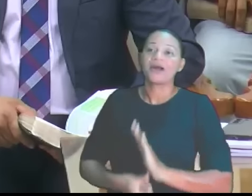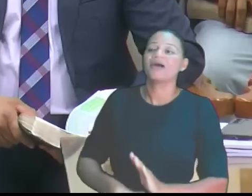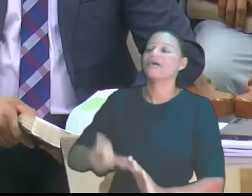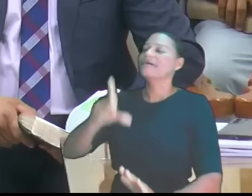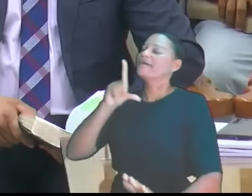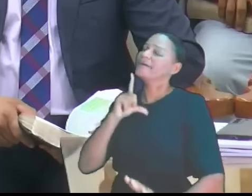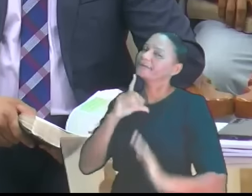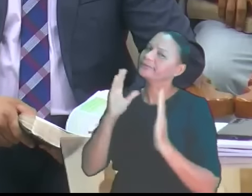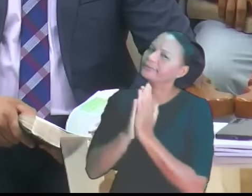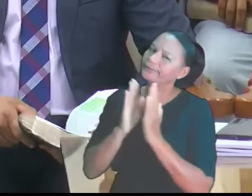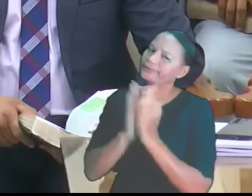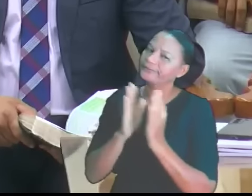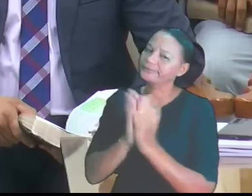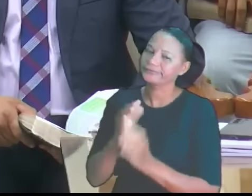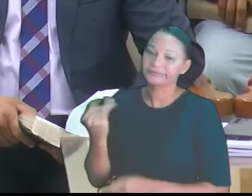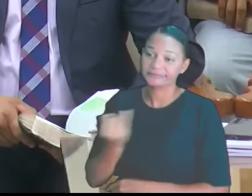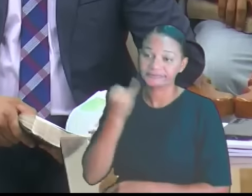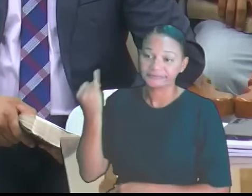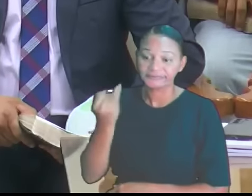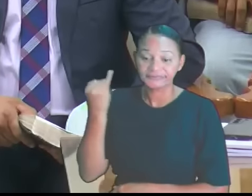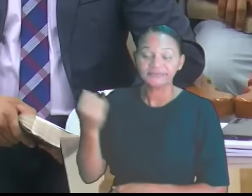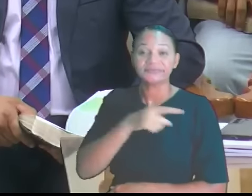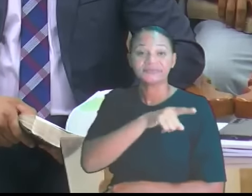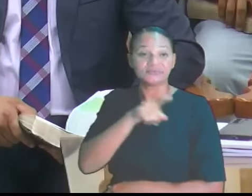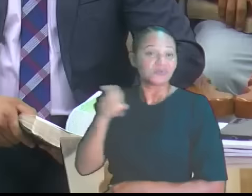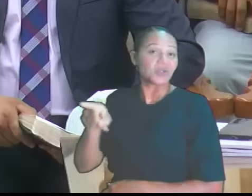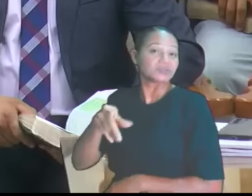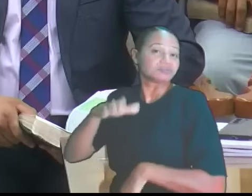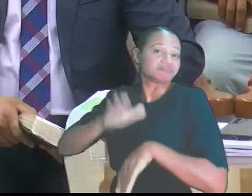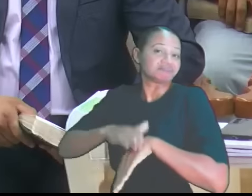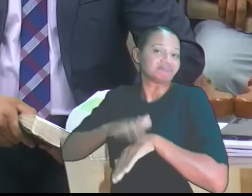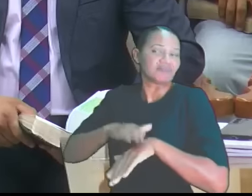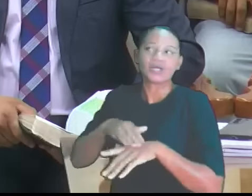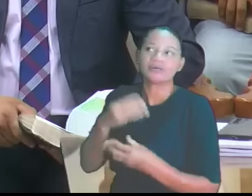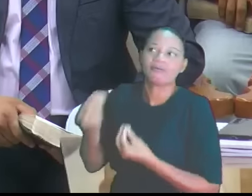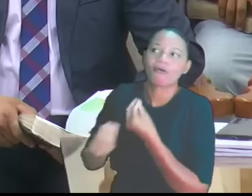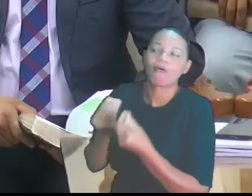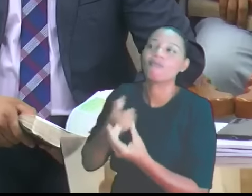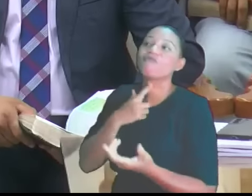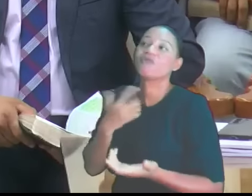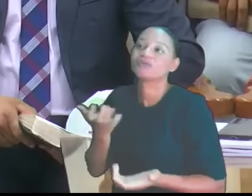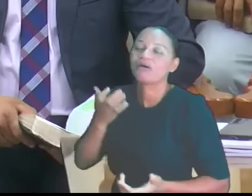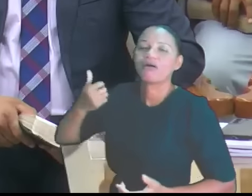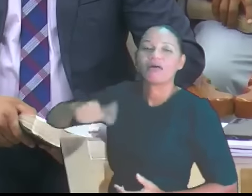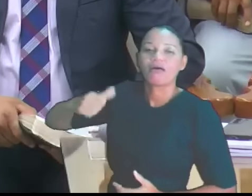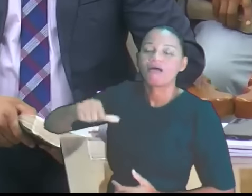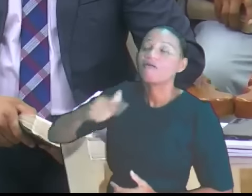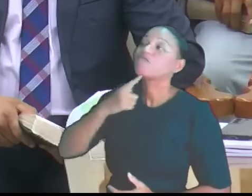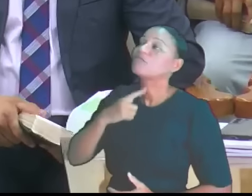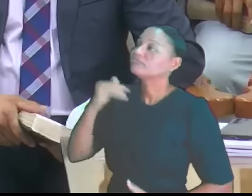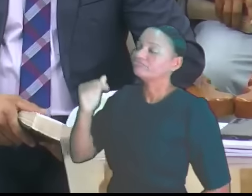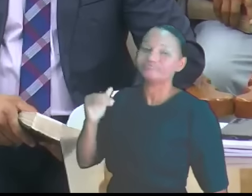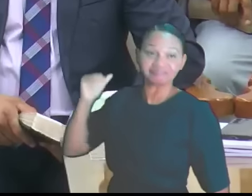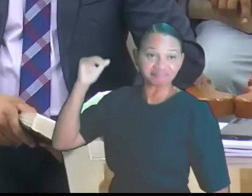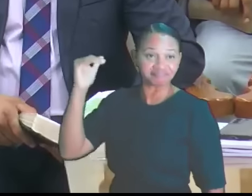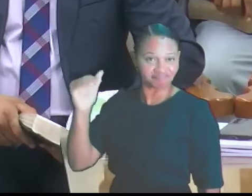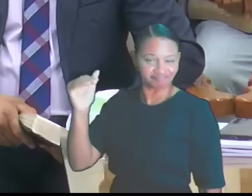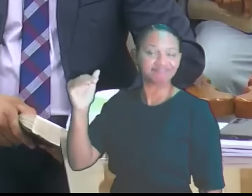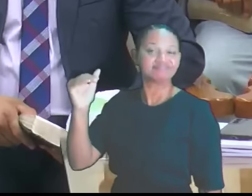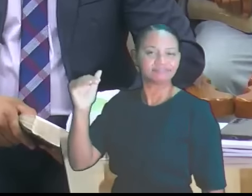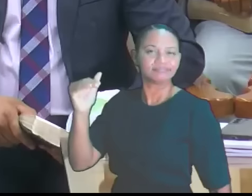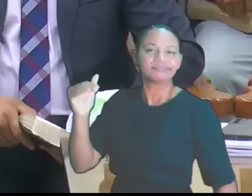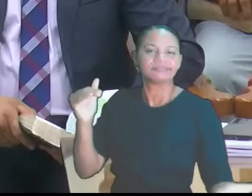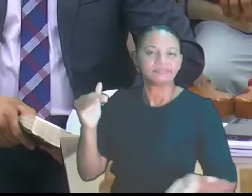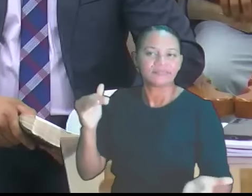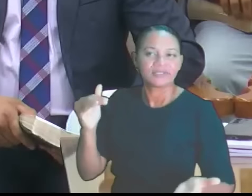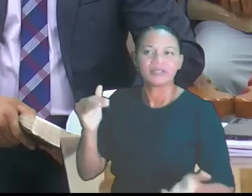chega lá, e você é quem determina o tamanho da prova. Isso é vontade de saber? Rana. Agora,